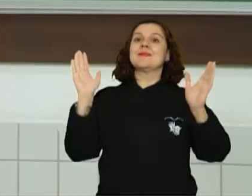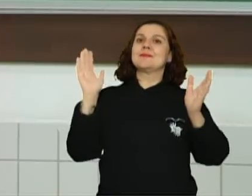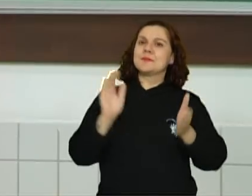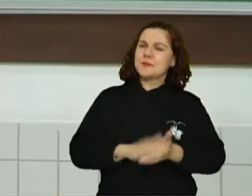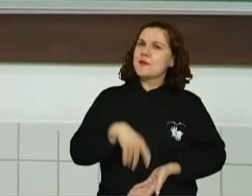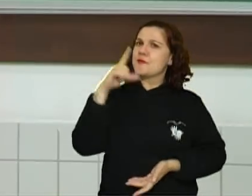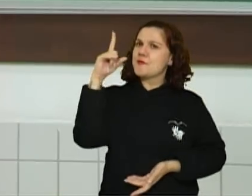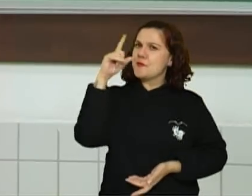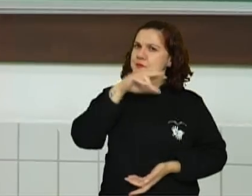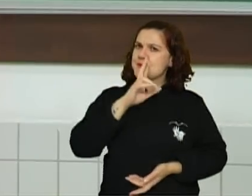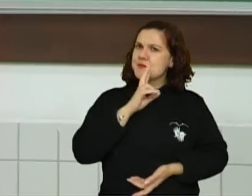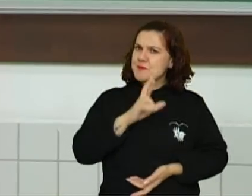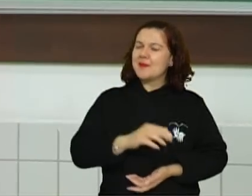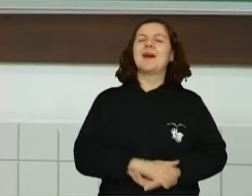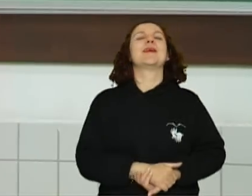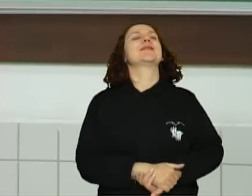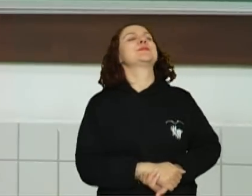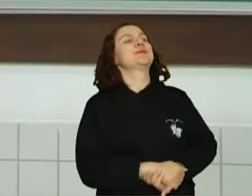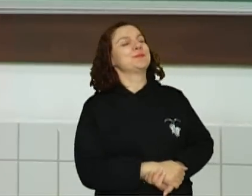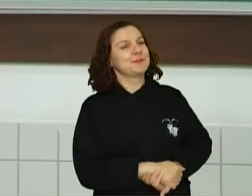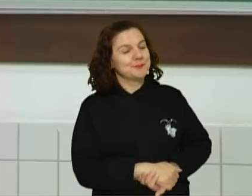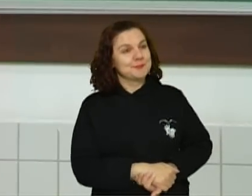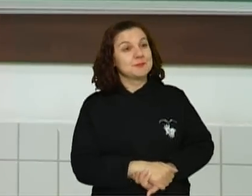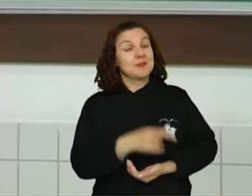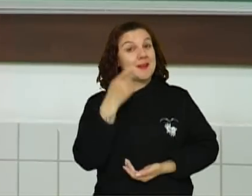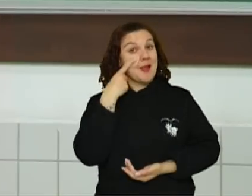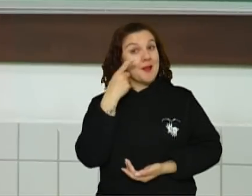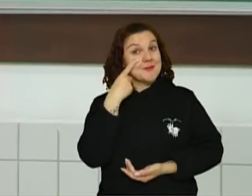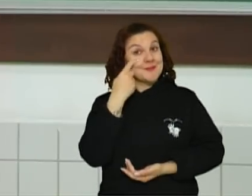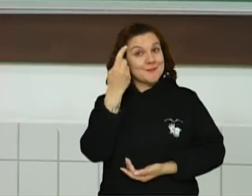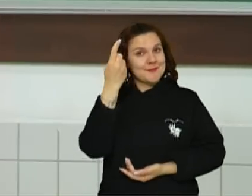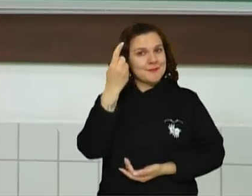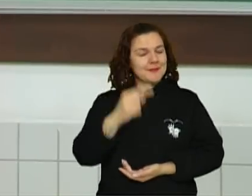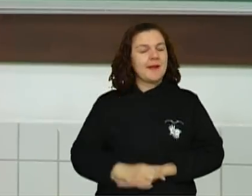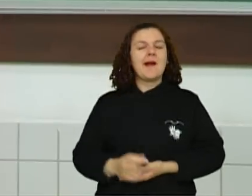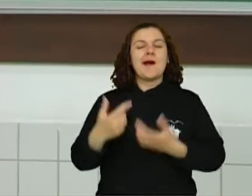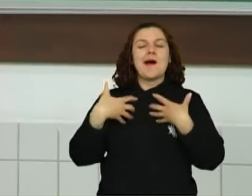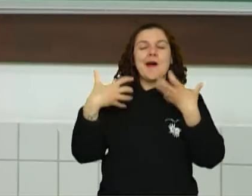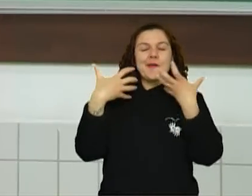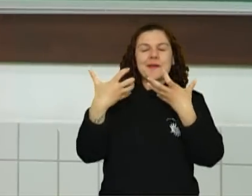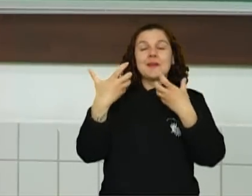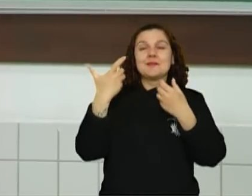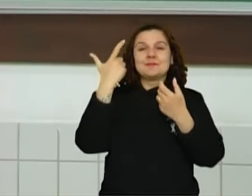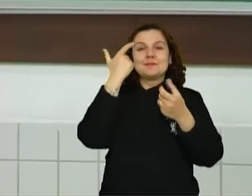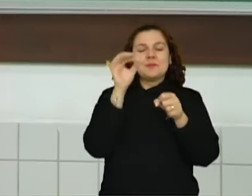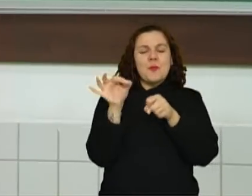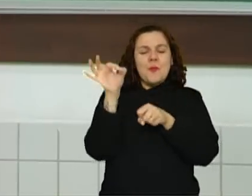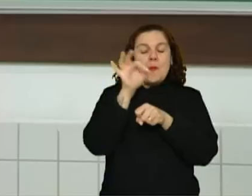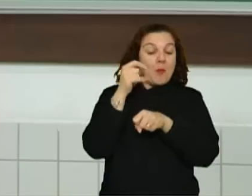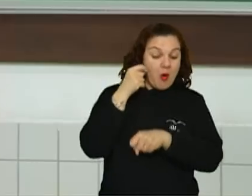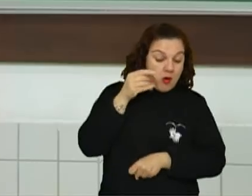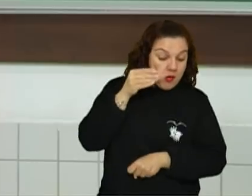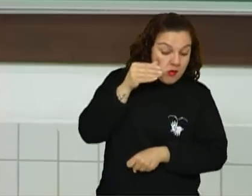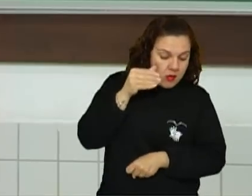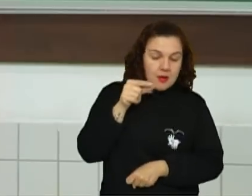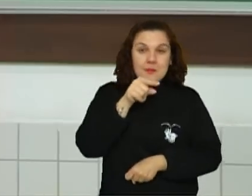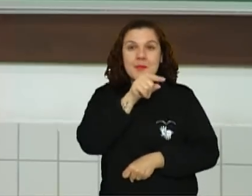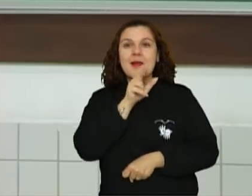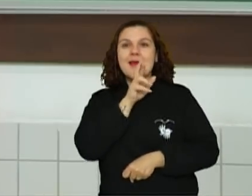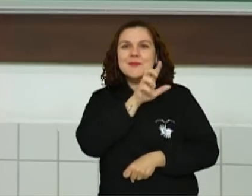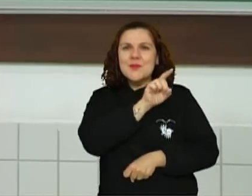Foi difícil responder isso? Quero ver. Queria ser assim, né? Para poder estar aí, para ler